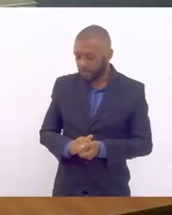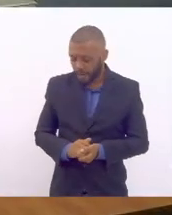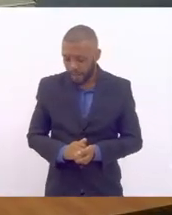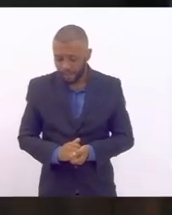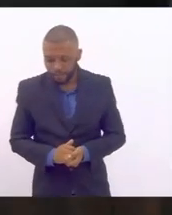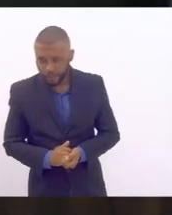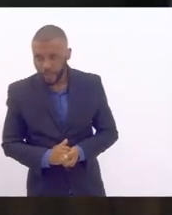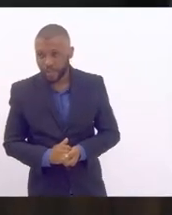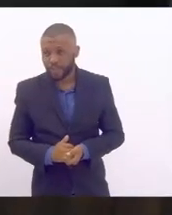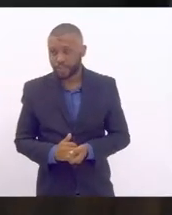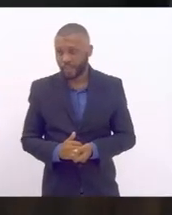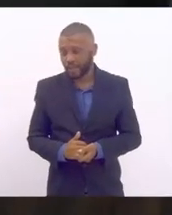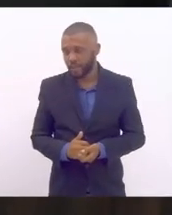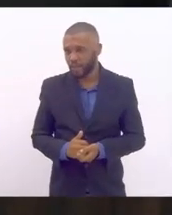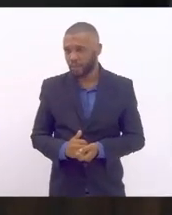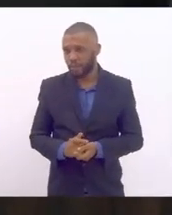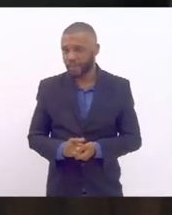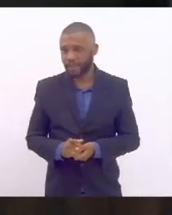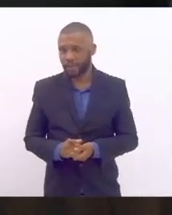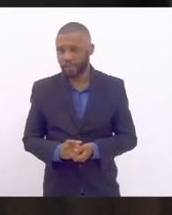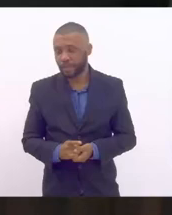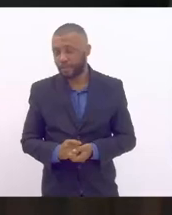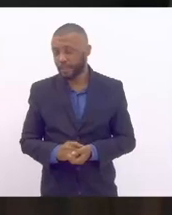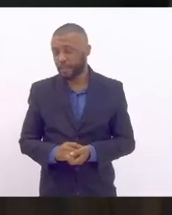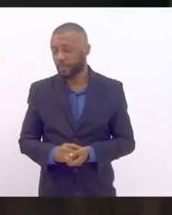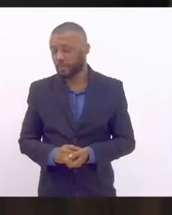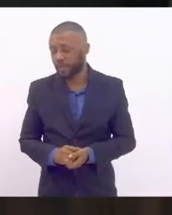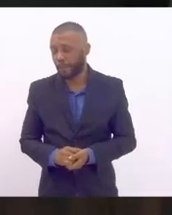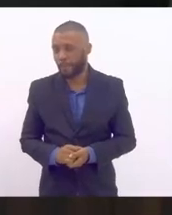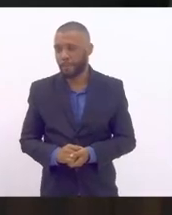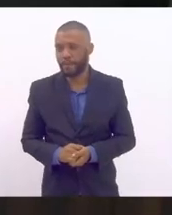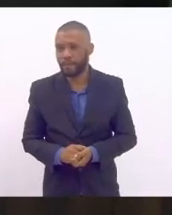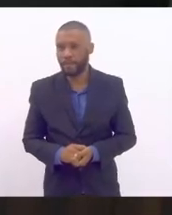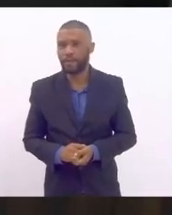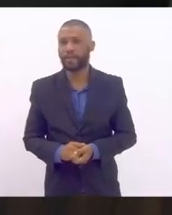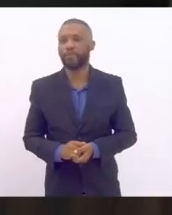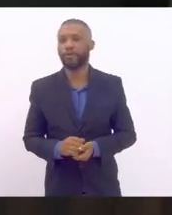Obrigado Marcos G1